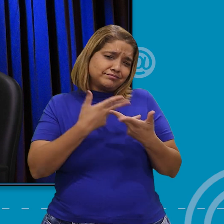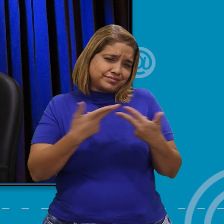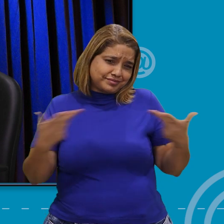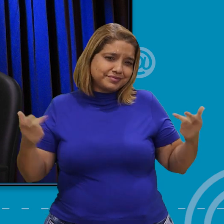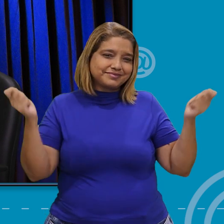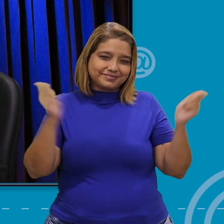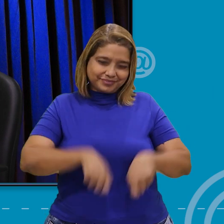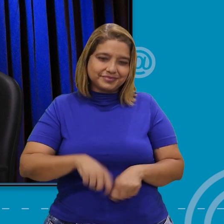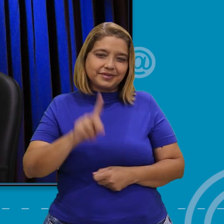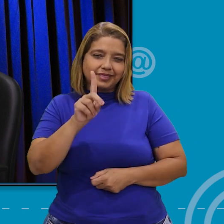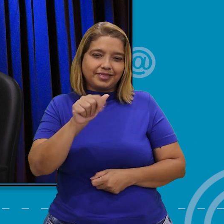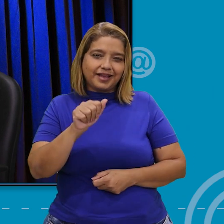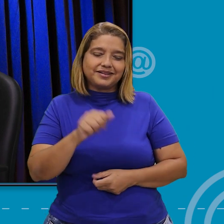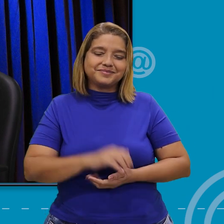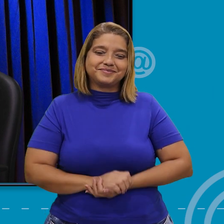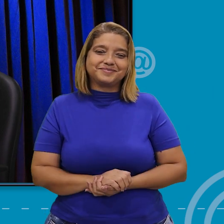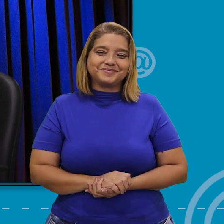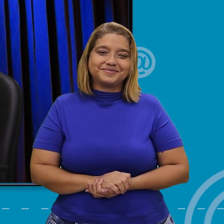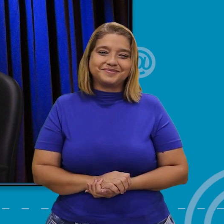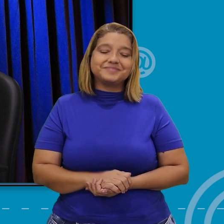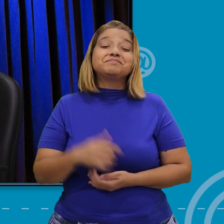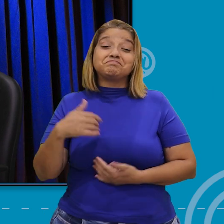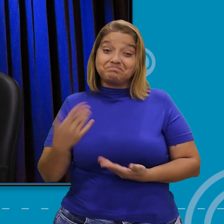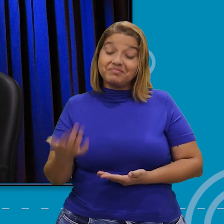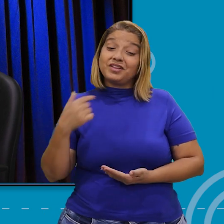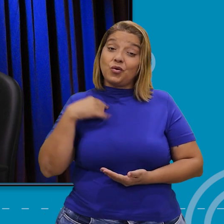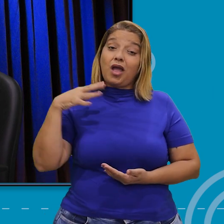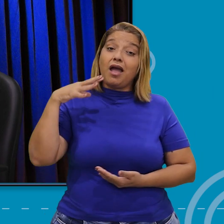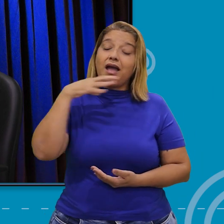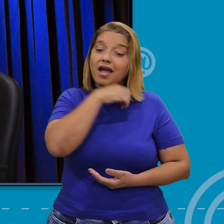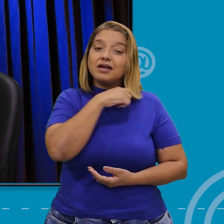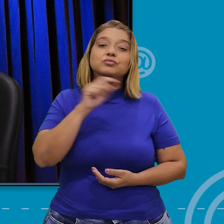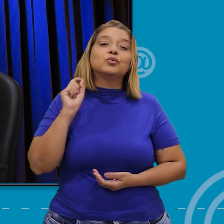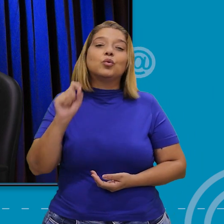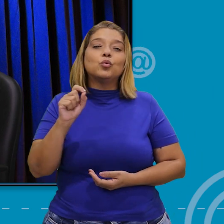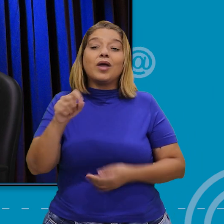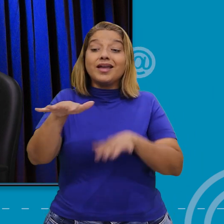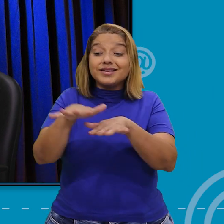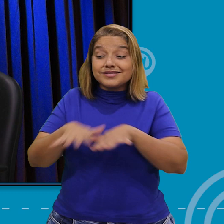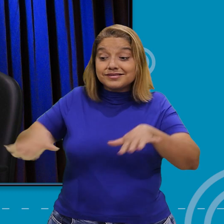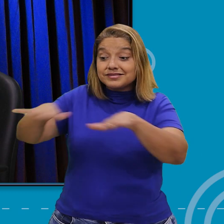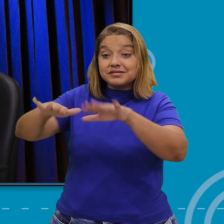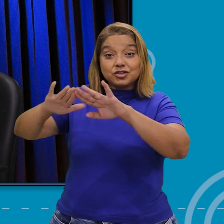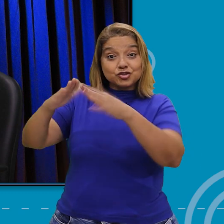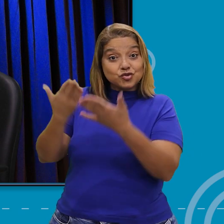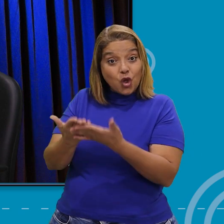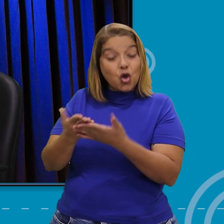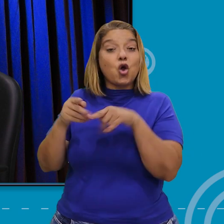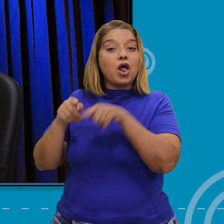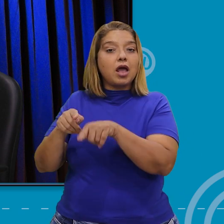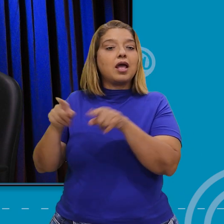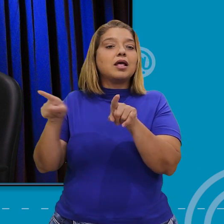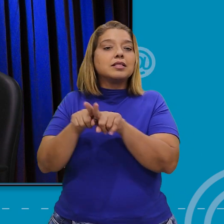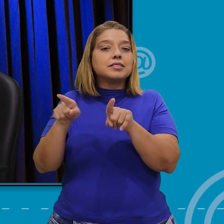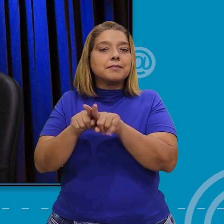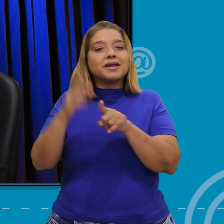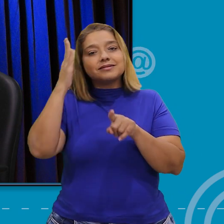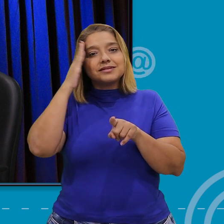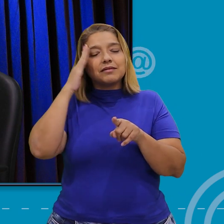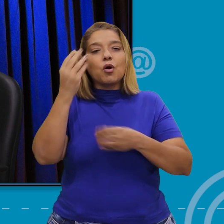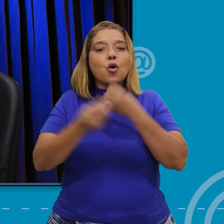fantástico, é riquíssimo, dá para fazer muita coisa. Então, assim, acho que essa questão do espaço escolar, a questão até